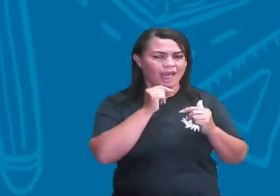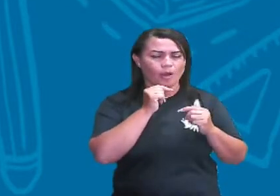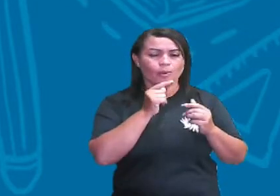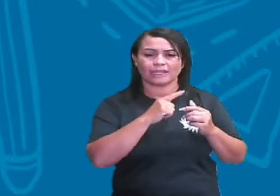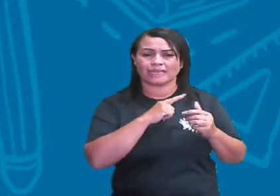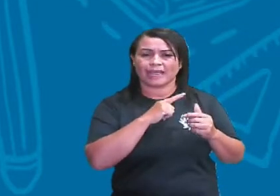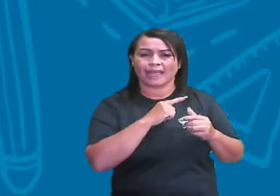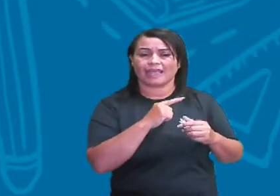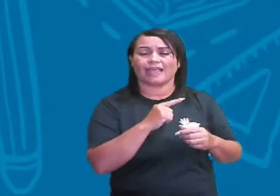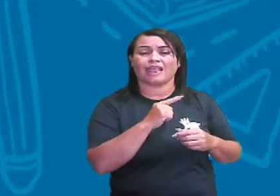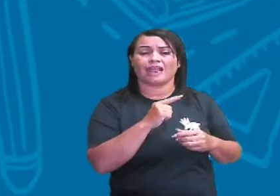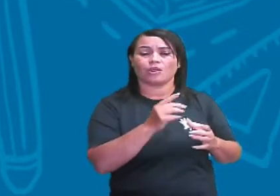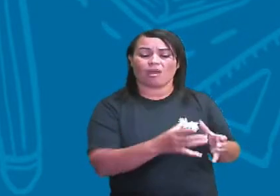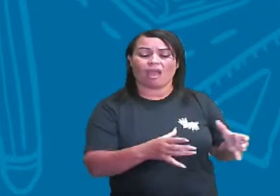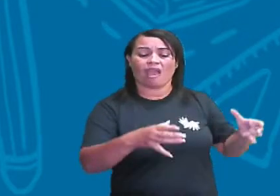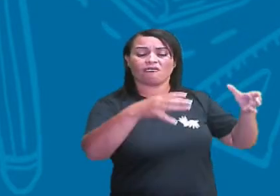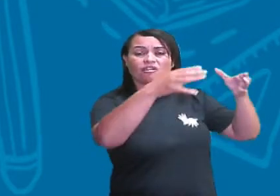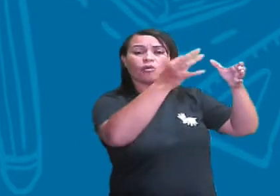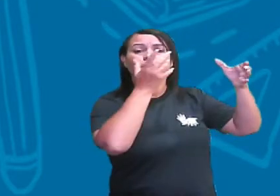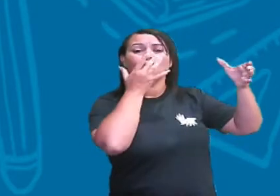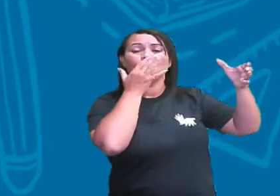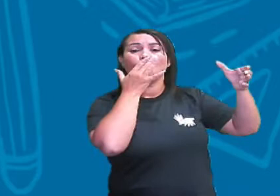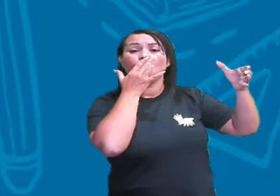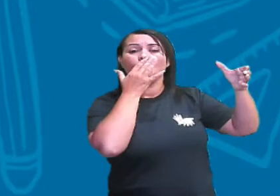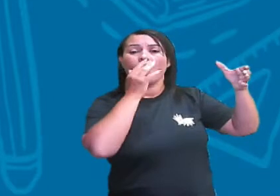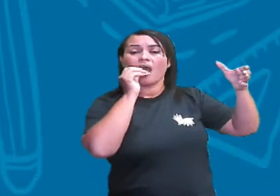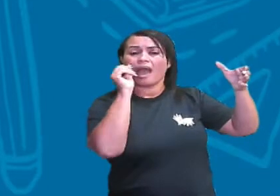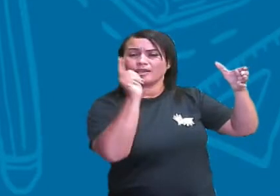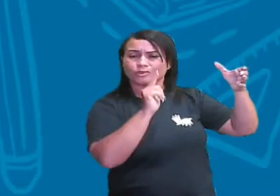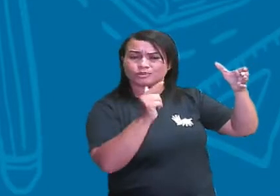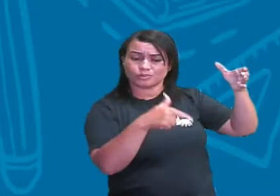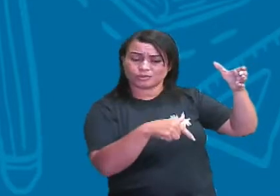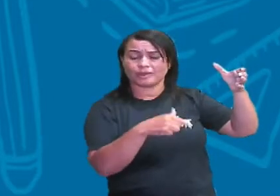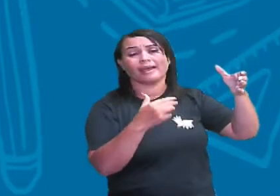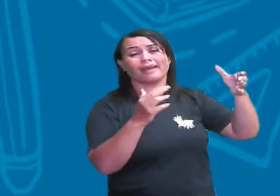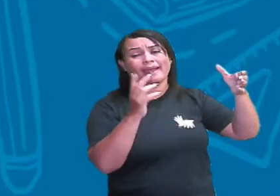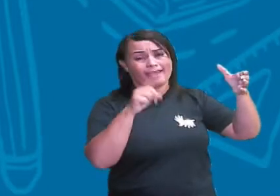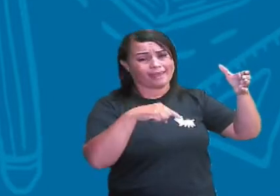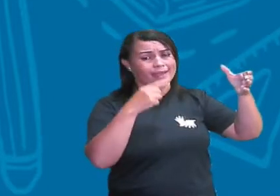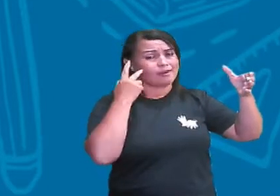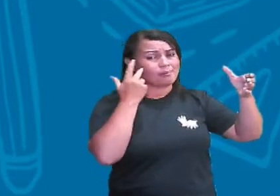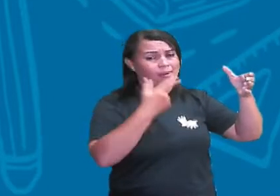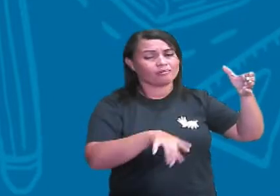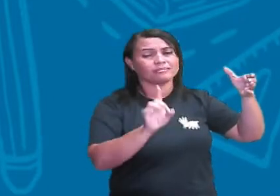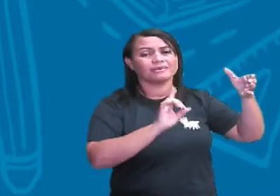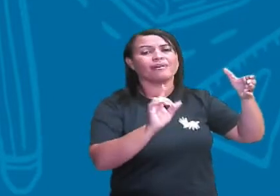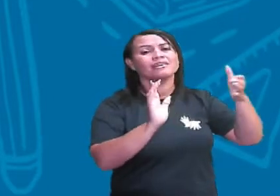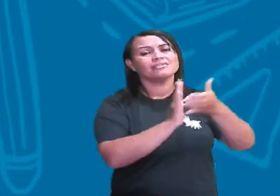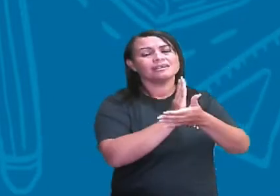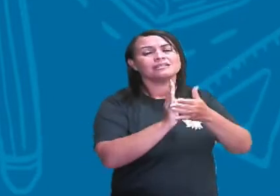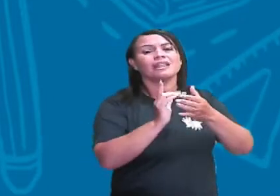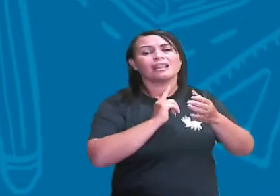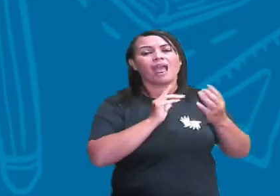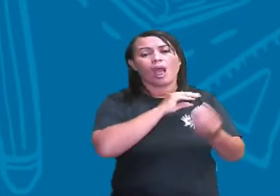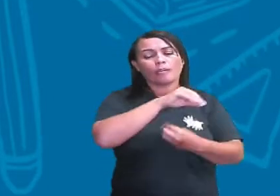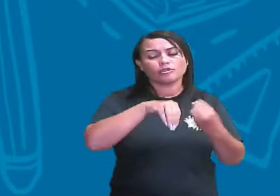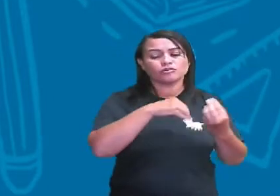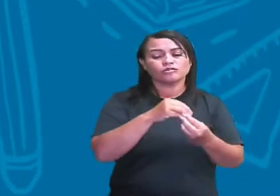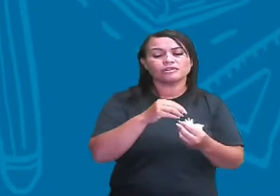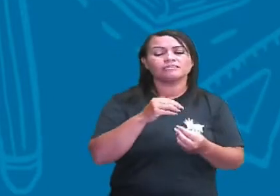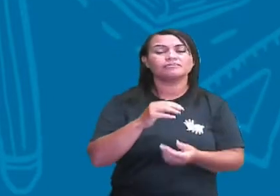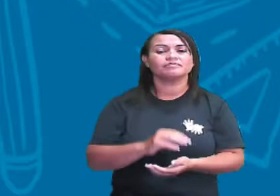azul é água mineral. Às vezes pode ser uma água adicionada de sais. E você vai descobrir a diferença também olhando nesse QR